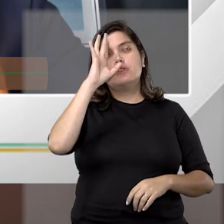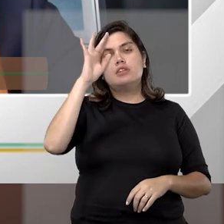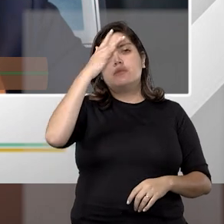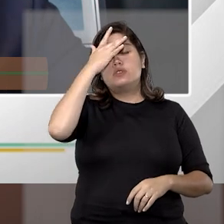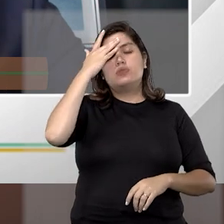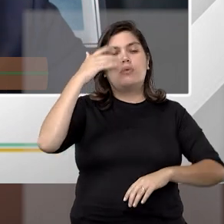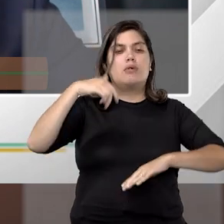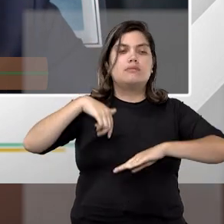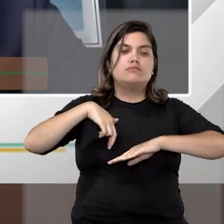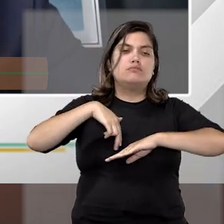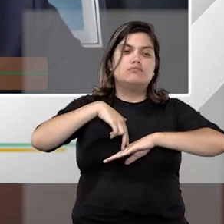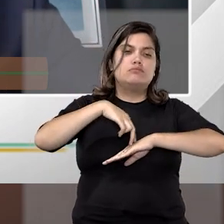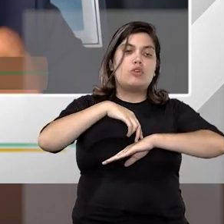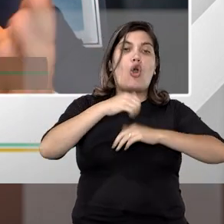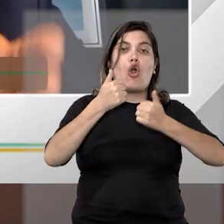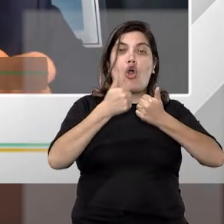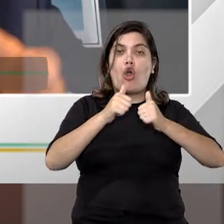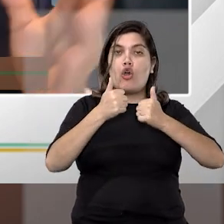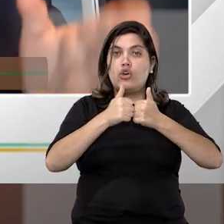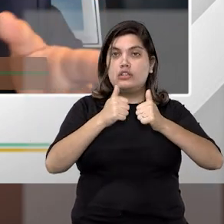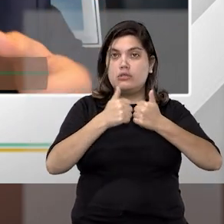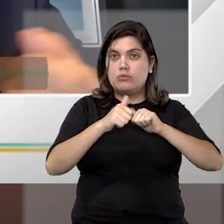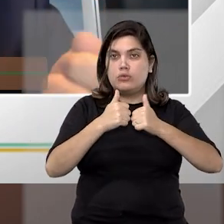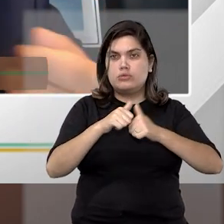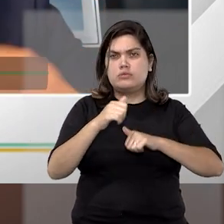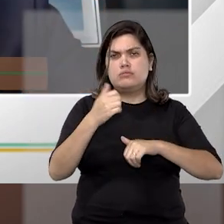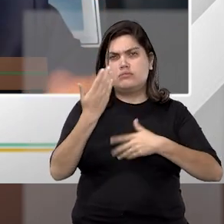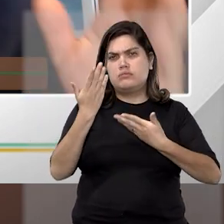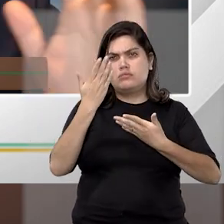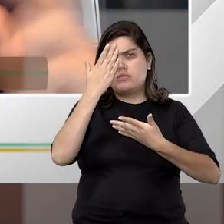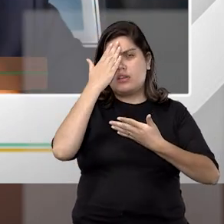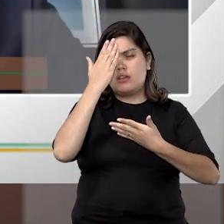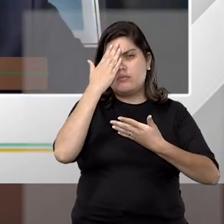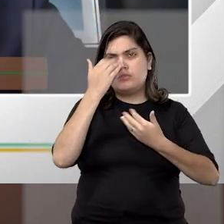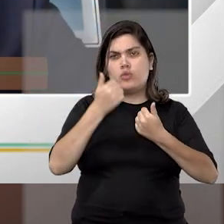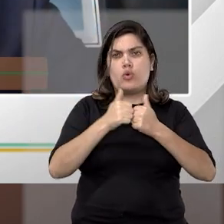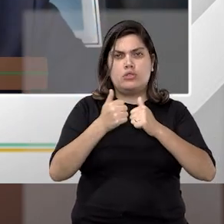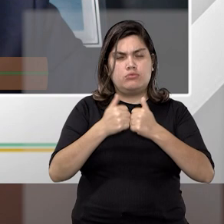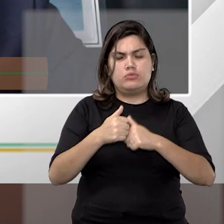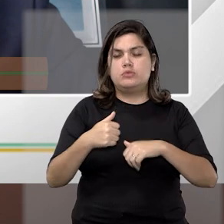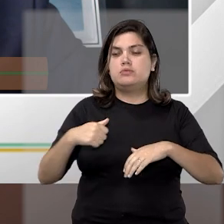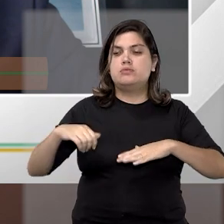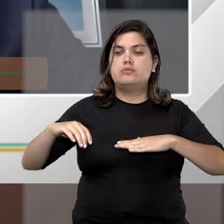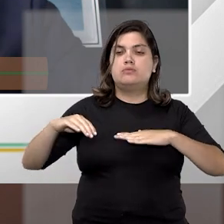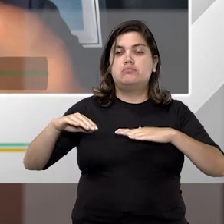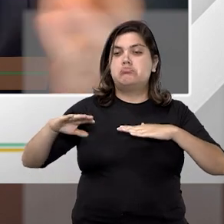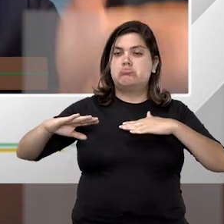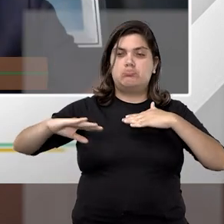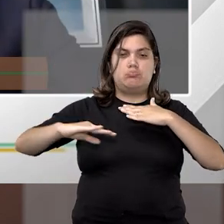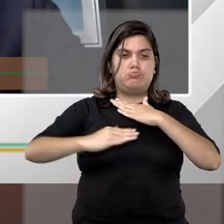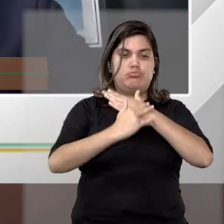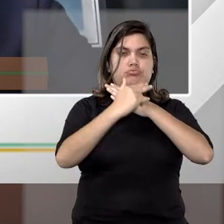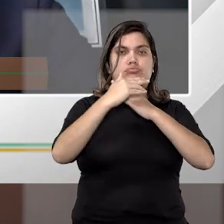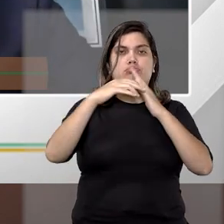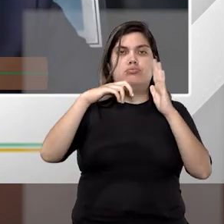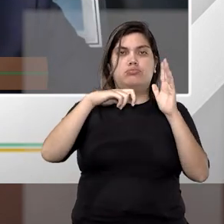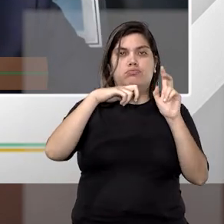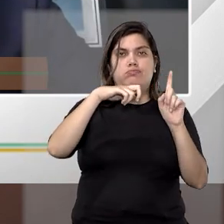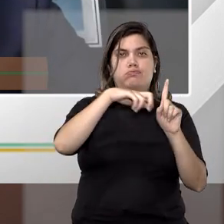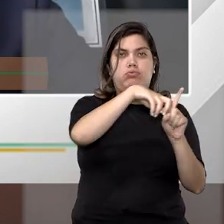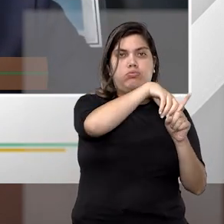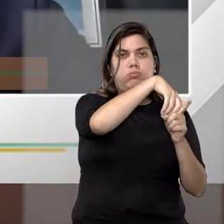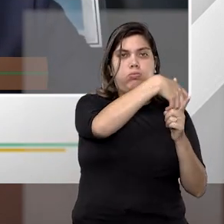supor que a pessoa está andando na calçada em um ônibus no circular dessas né de transporte coletivo atropela